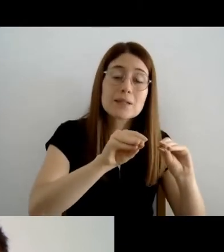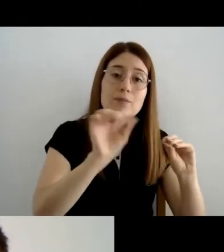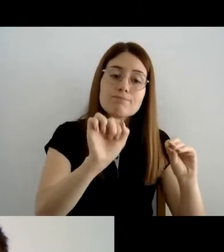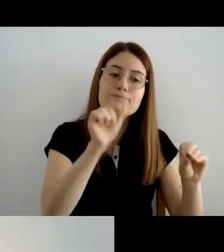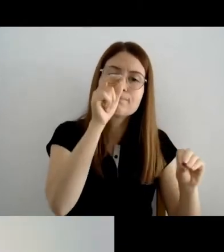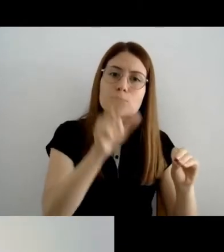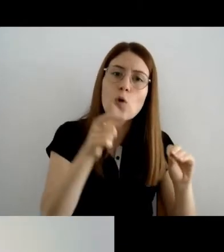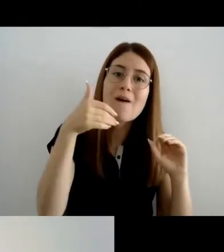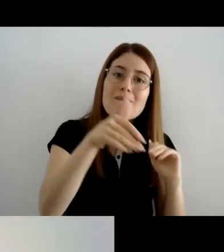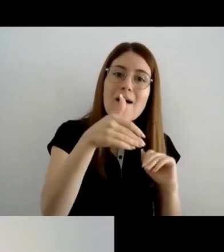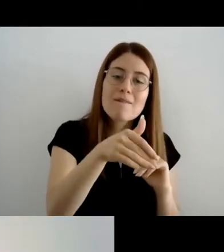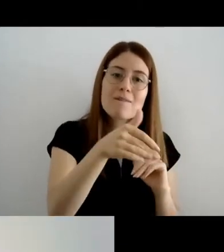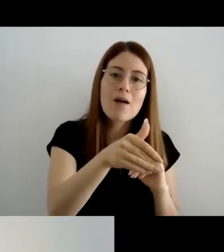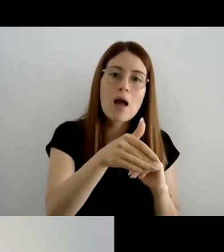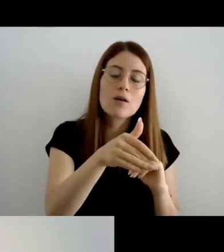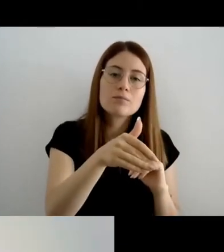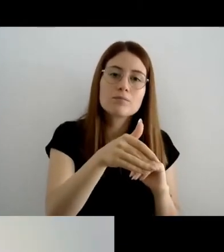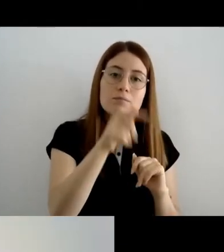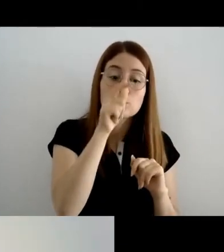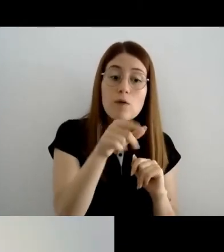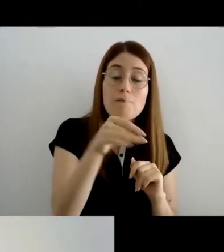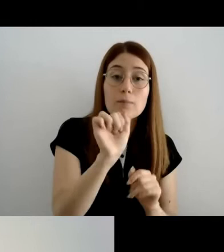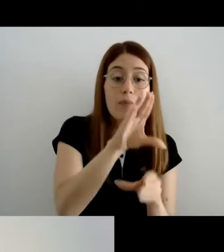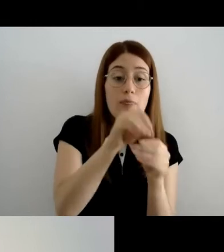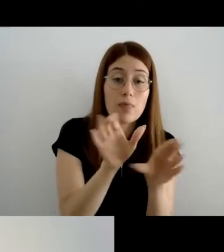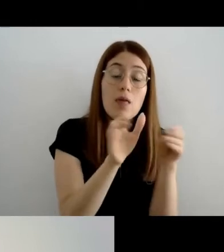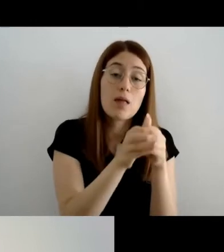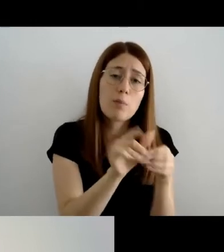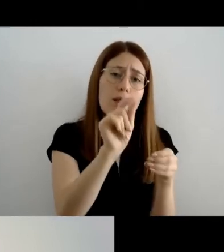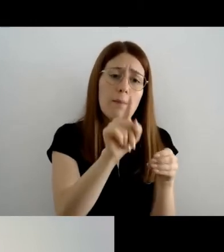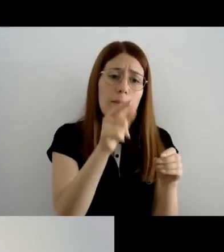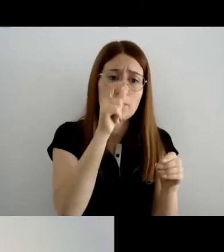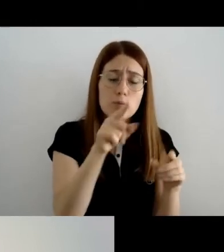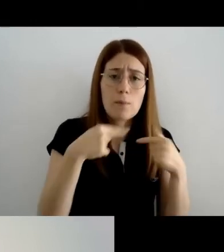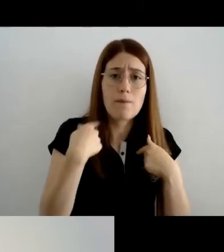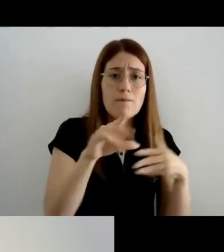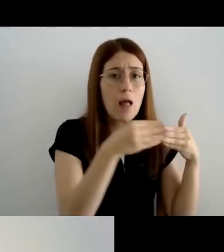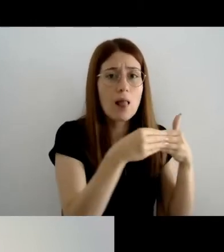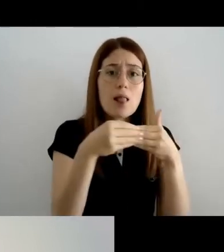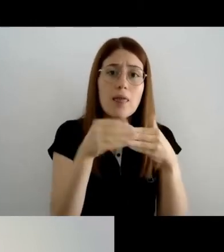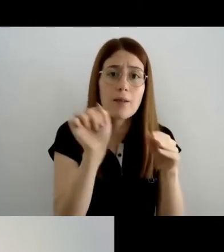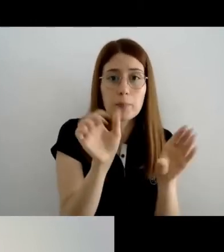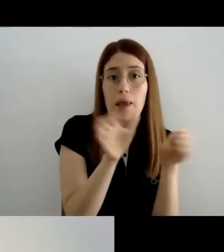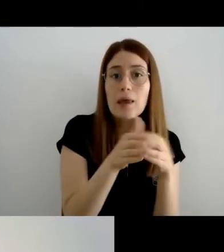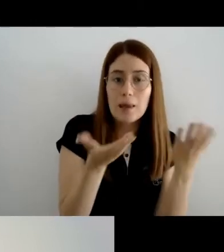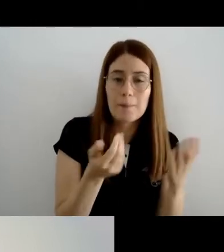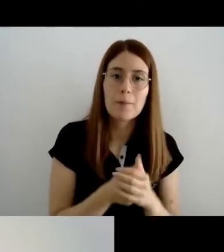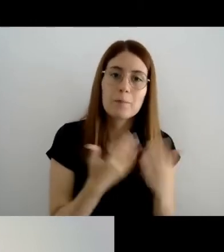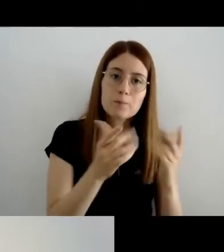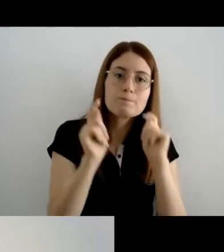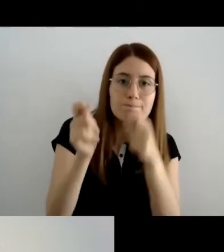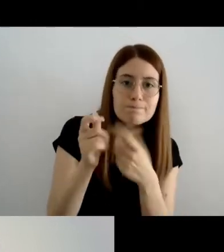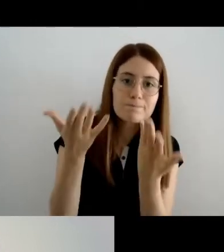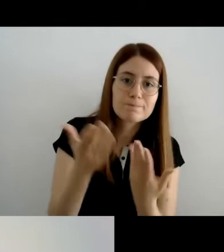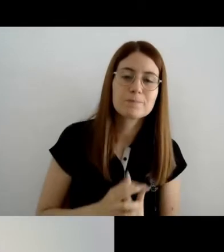pessoas que vão ser, não só elas membros de equipa, mas também elas próprias líderes de equipas. Mas força com a sua